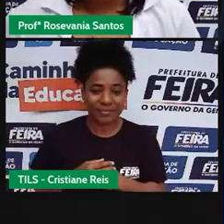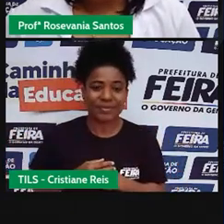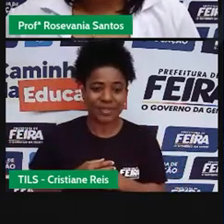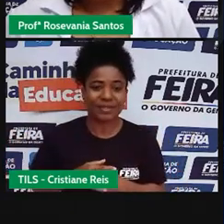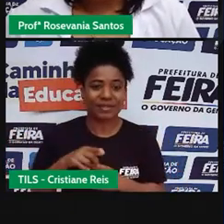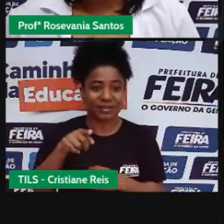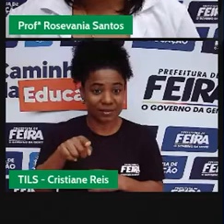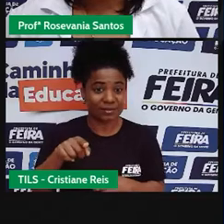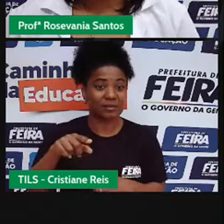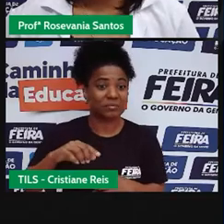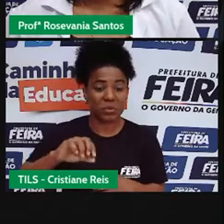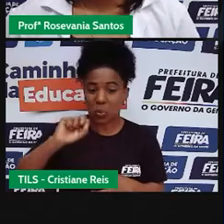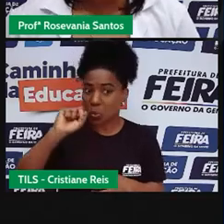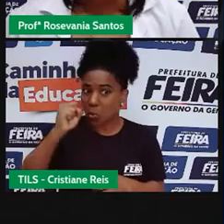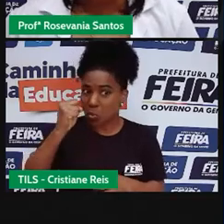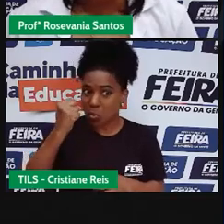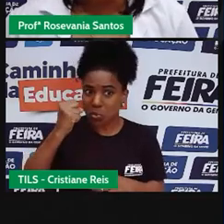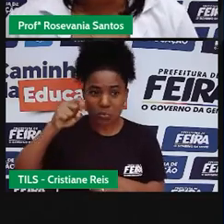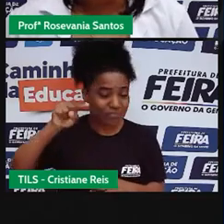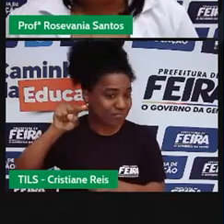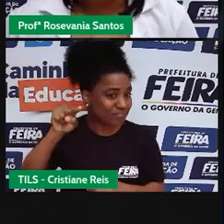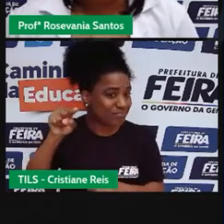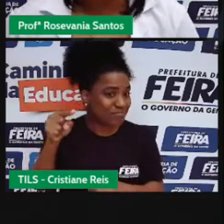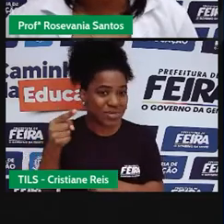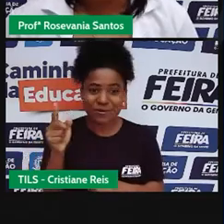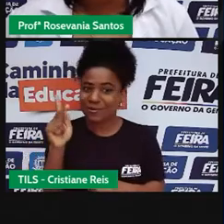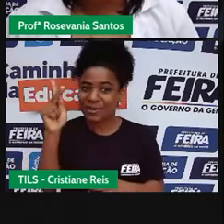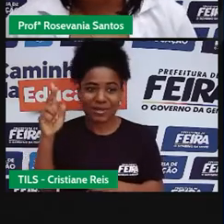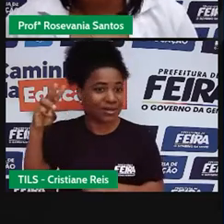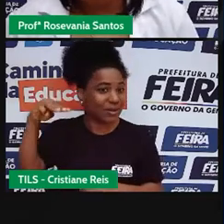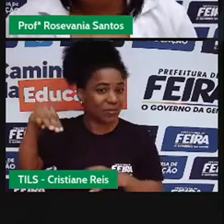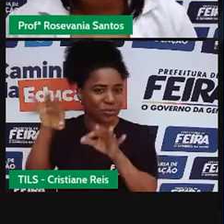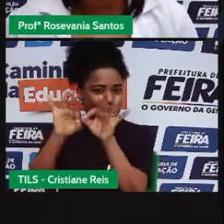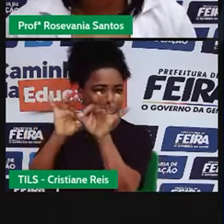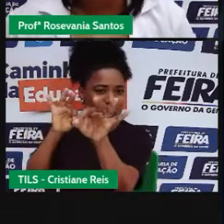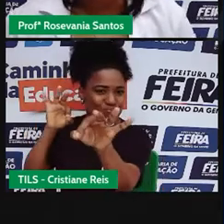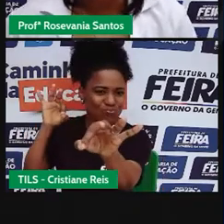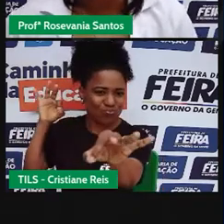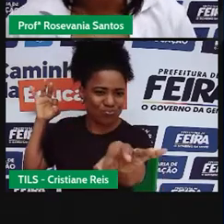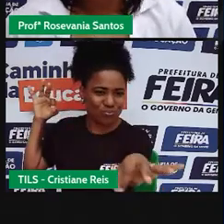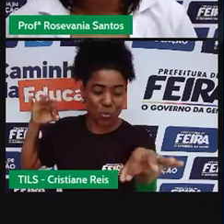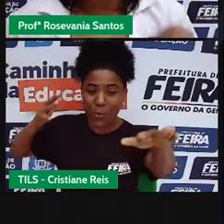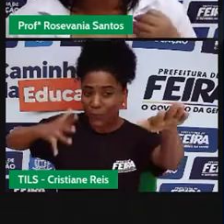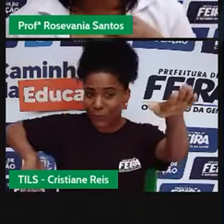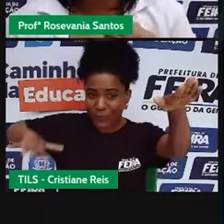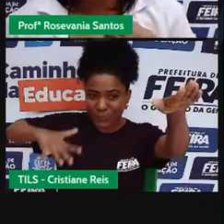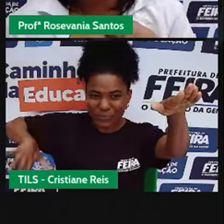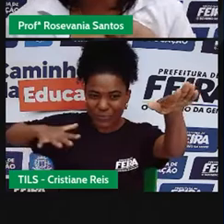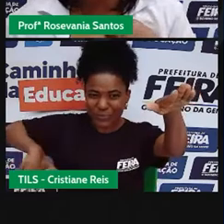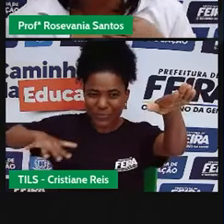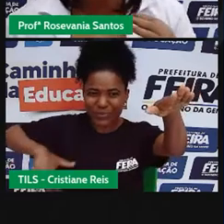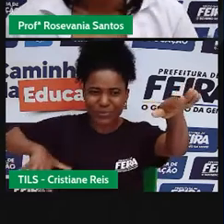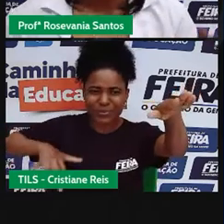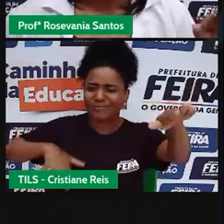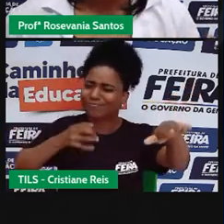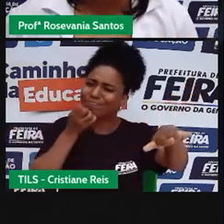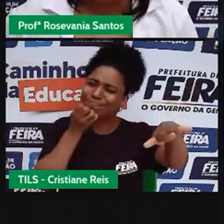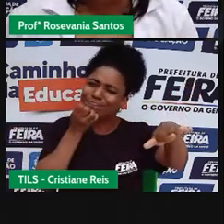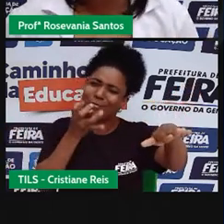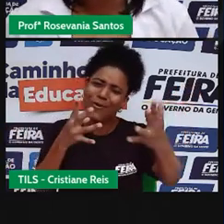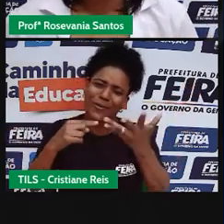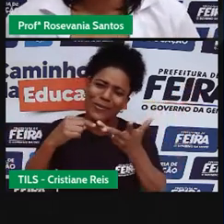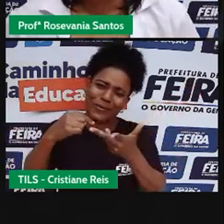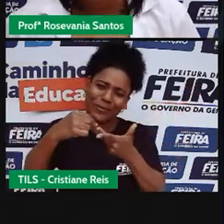8 mil, né, quilômetros de litoral, haja litoral, haja praia, muita coisa boa. E o climazinho quentinho,